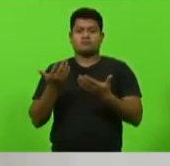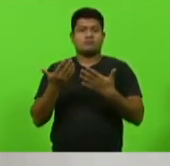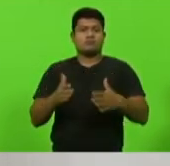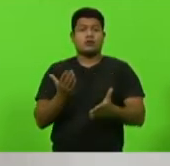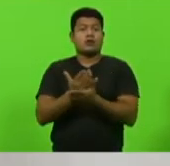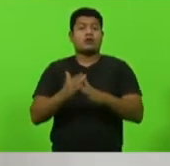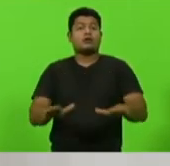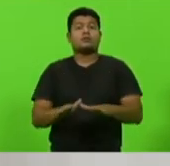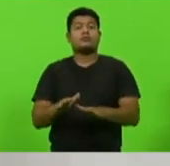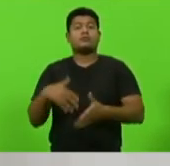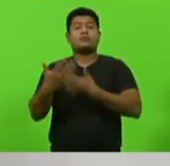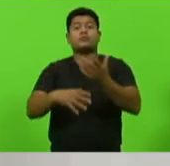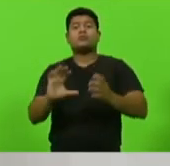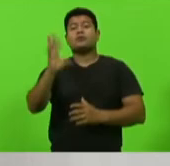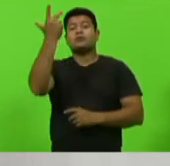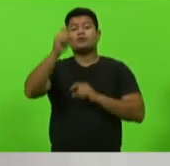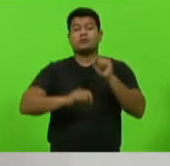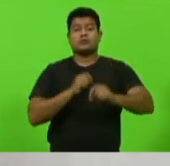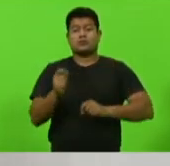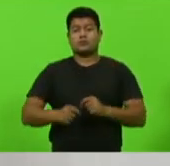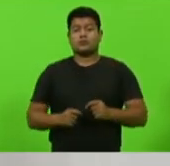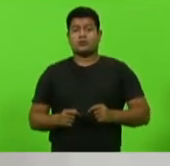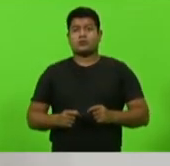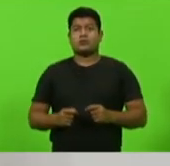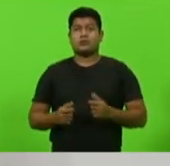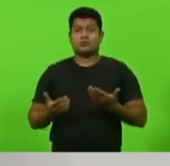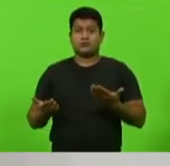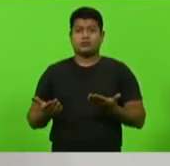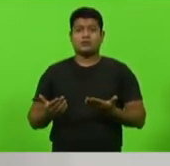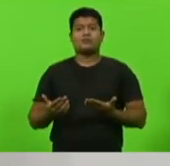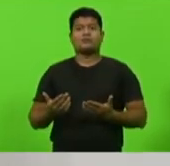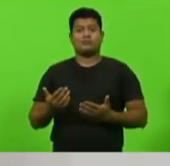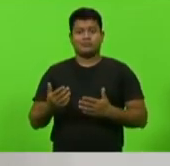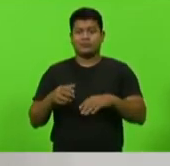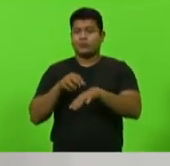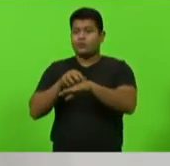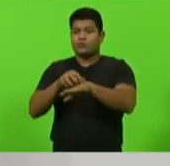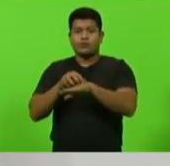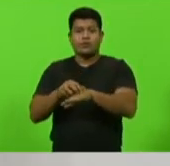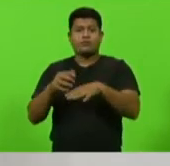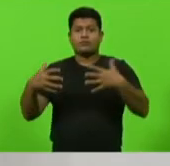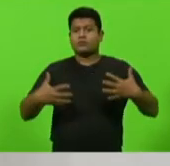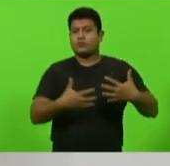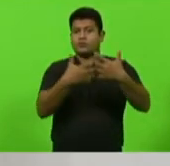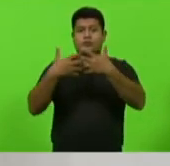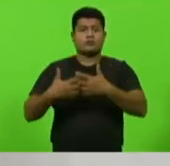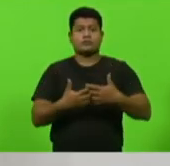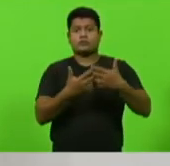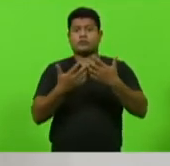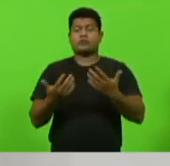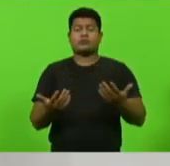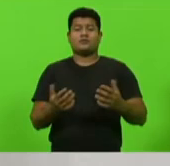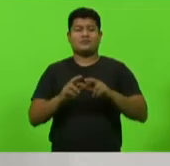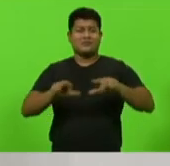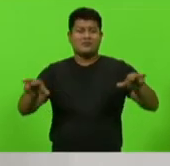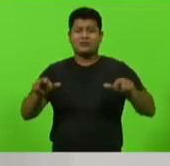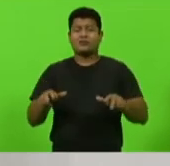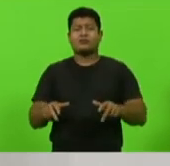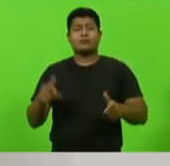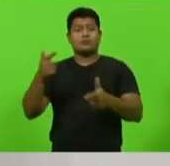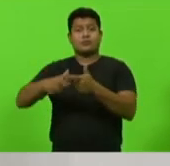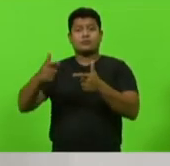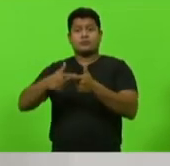casa. Está com problema na seca? Com certeza que sim. Estamos com problema de energia por causa da